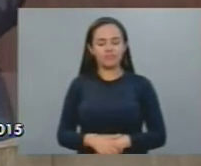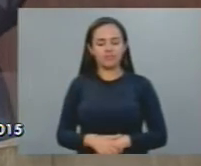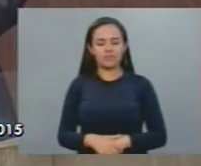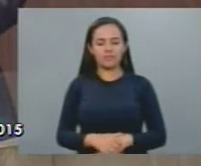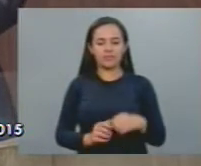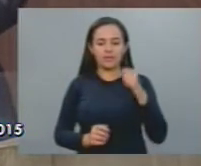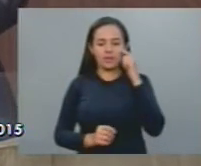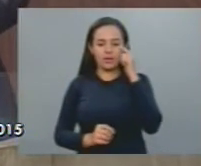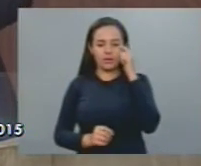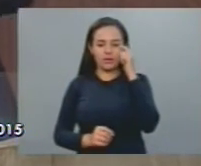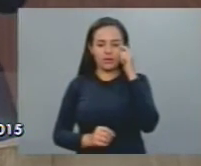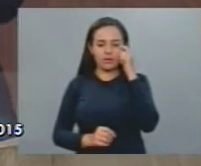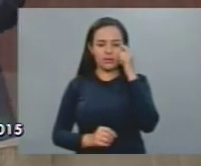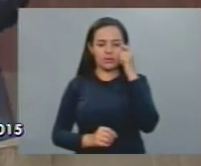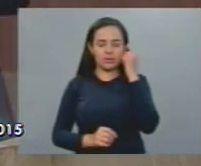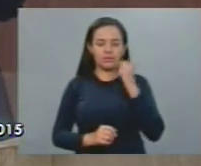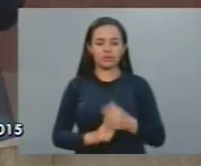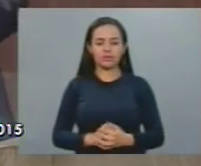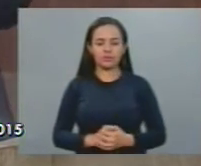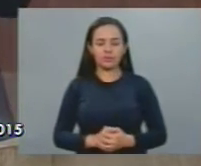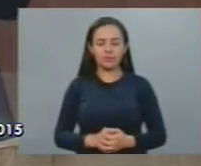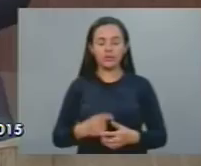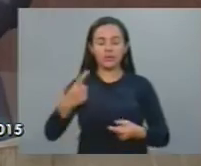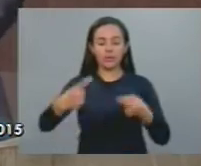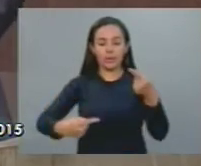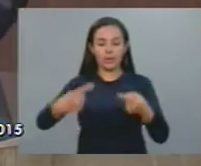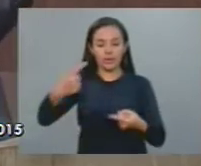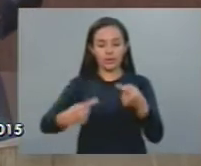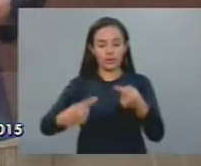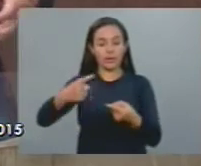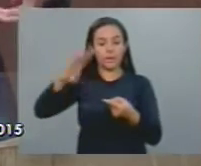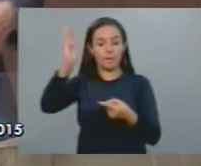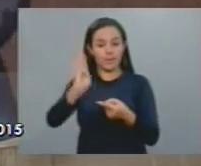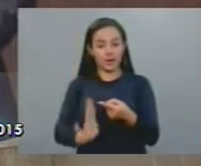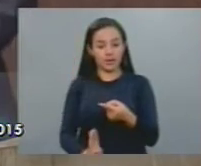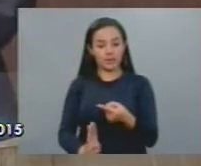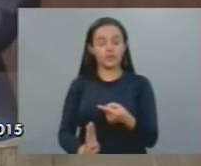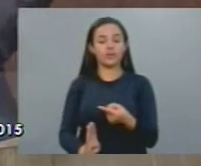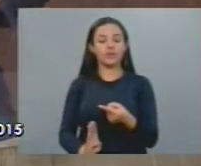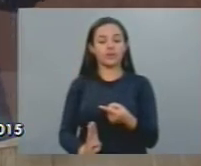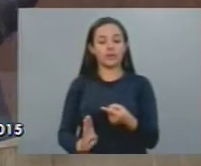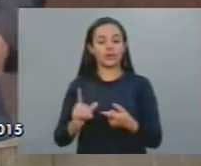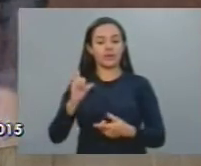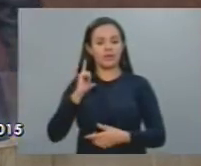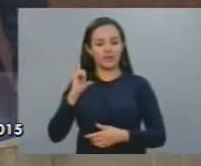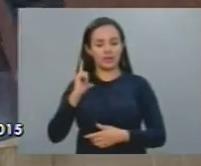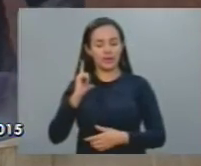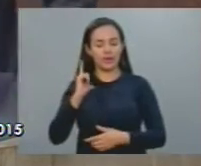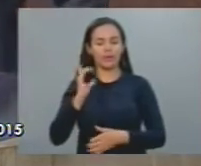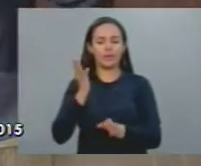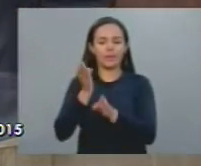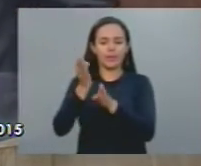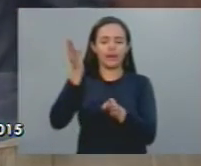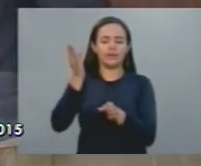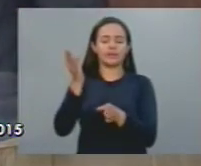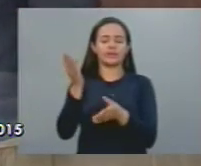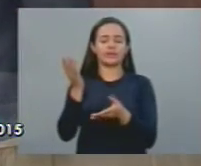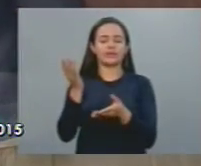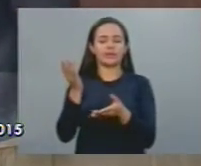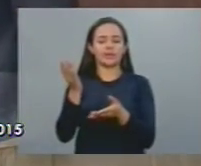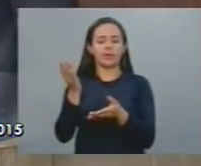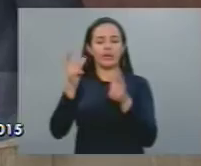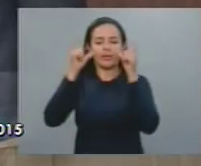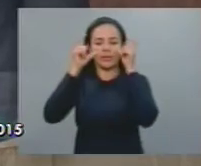terrível da política brasileira, em que ela se vê envolta e capturada cada vez mais